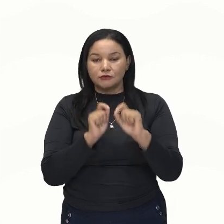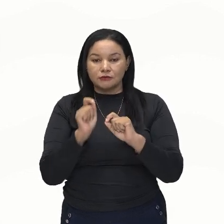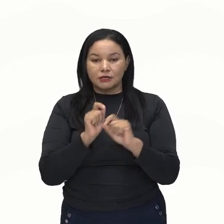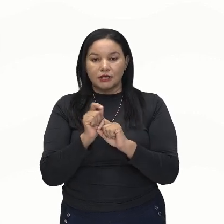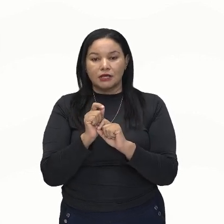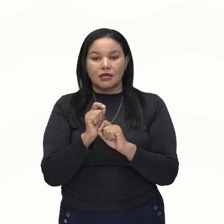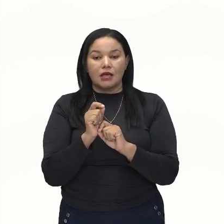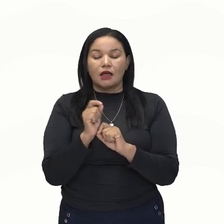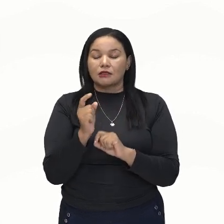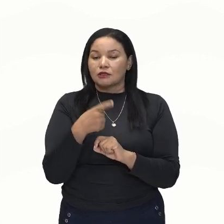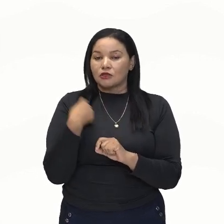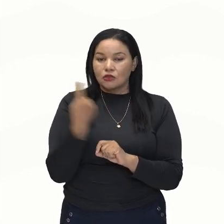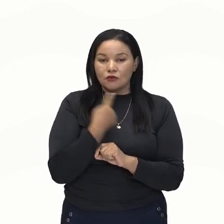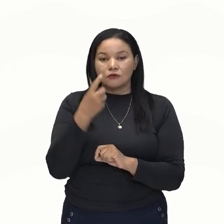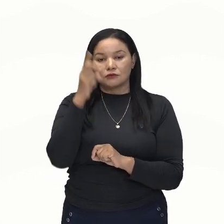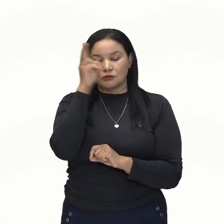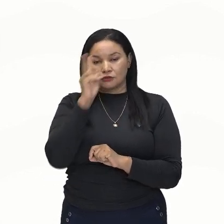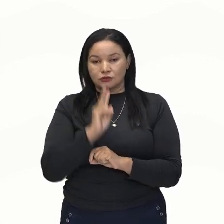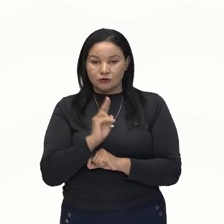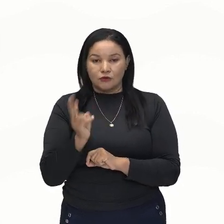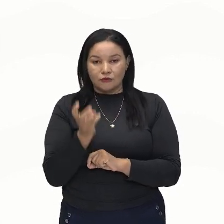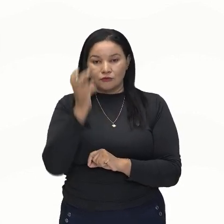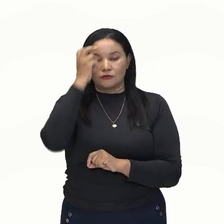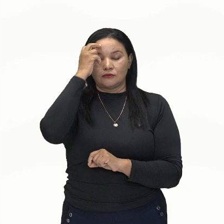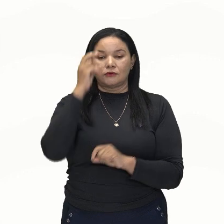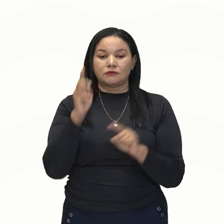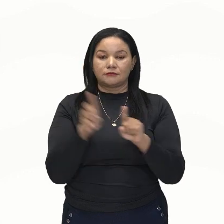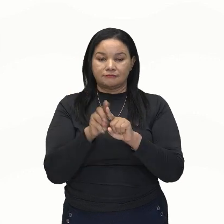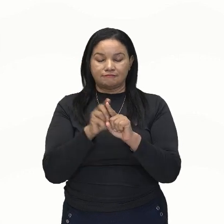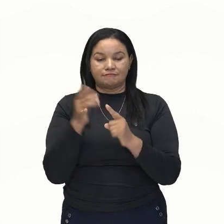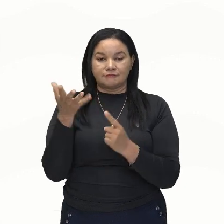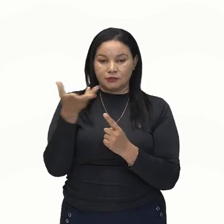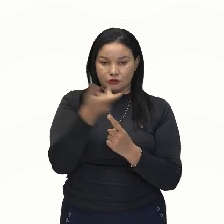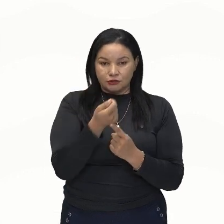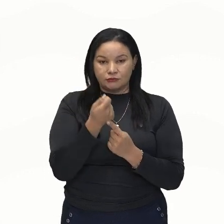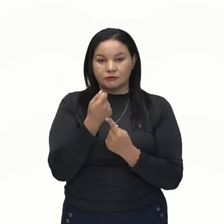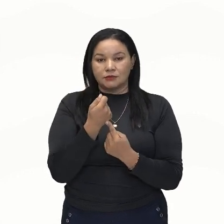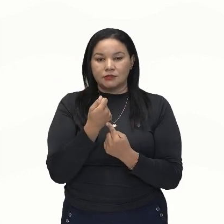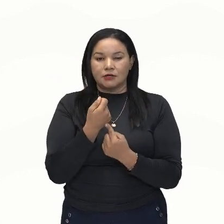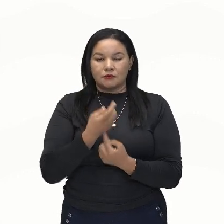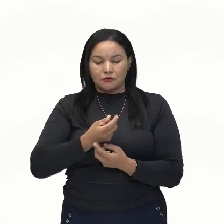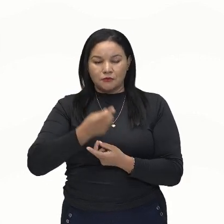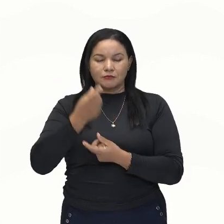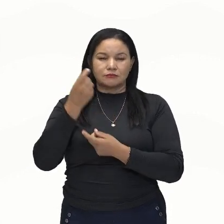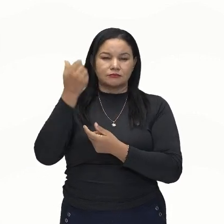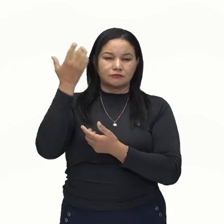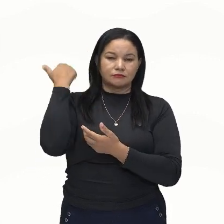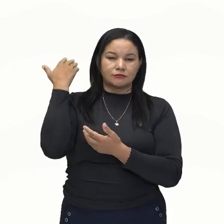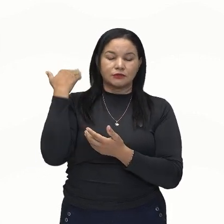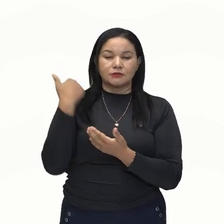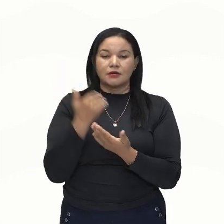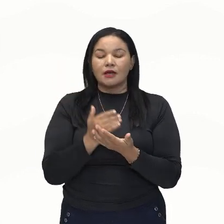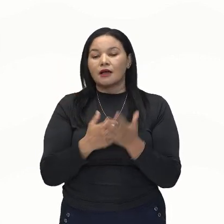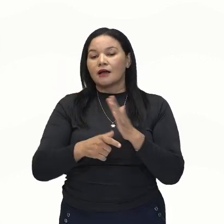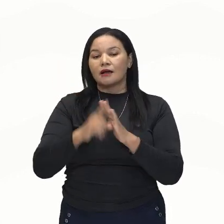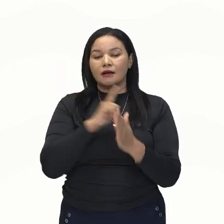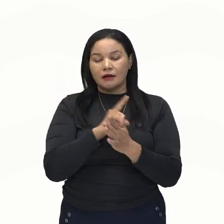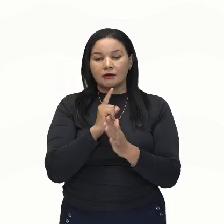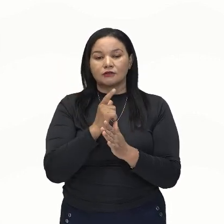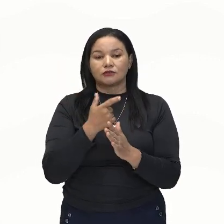nossa história cultural e artística, que começa muito antes dos primeiros europeus chegarem ao